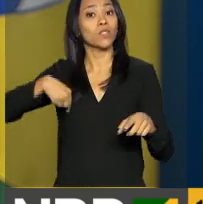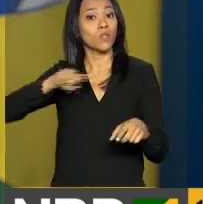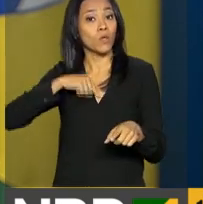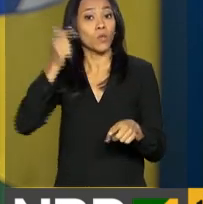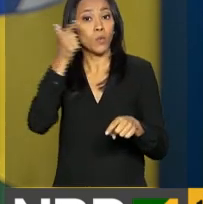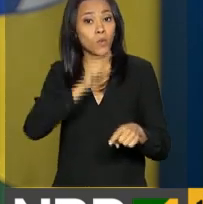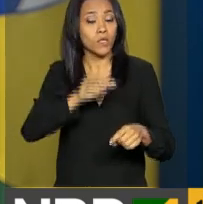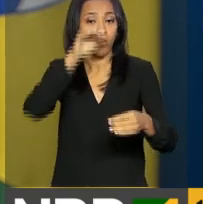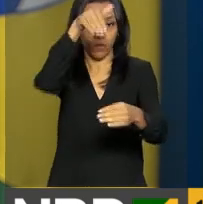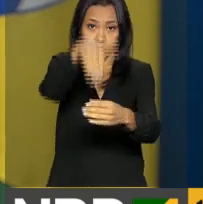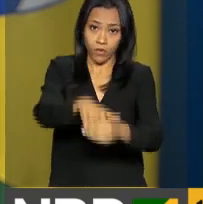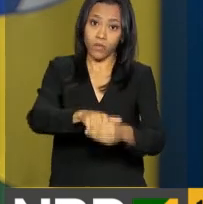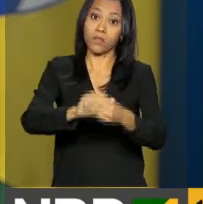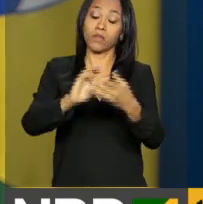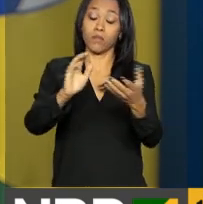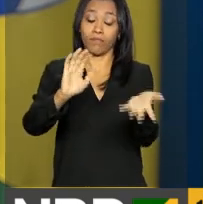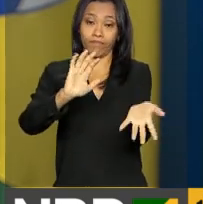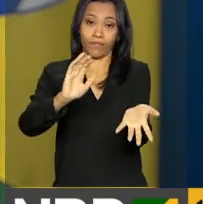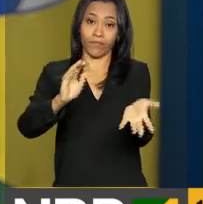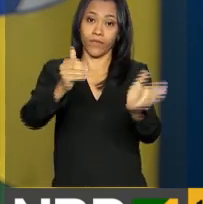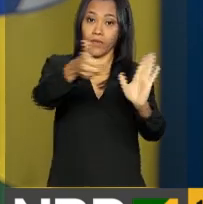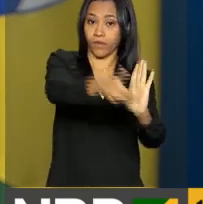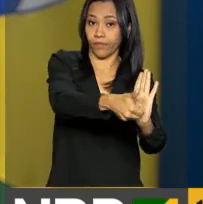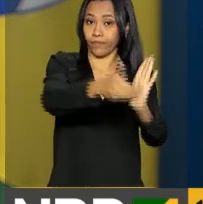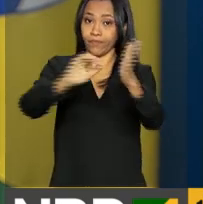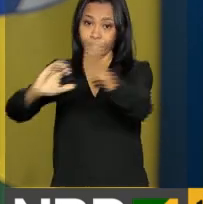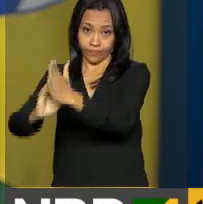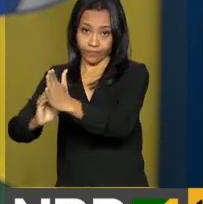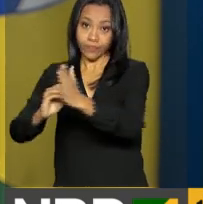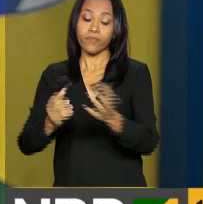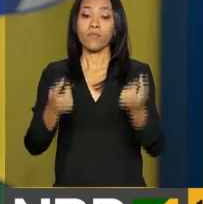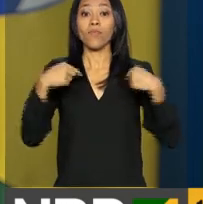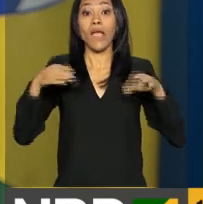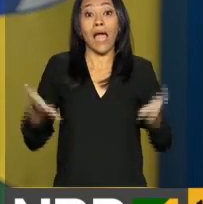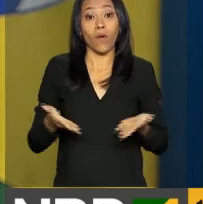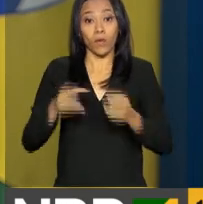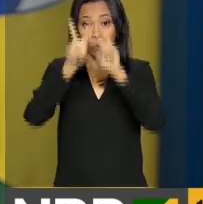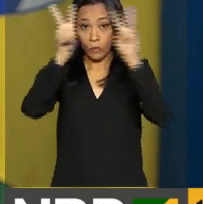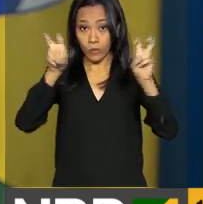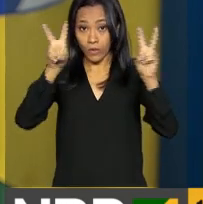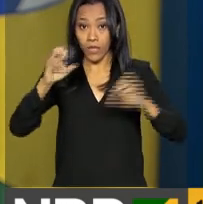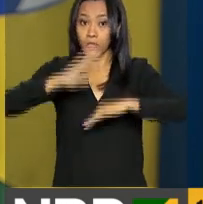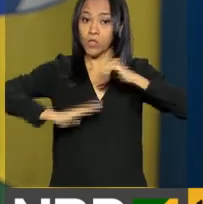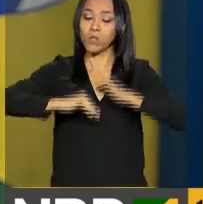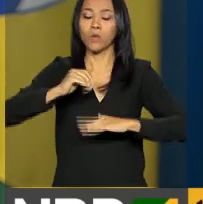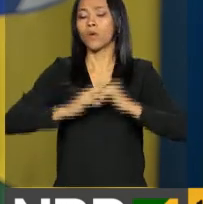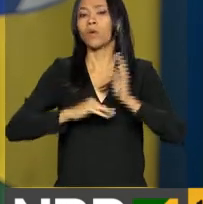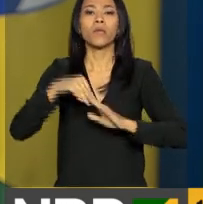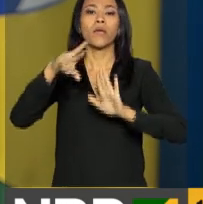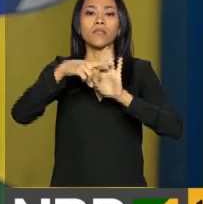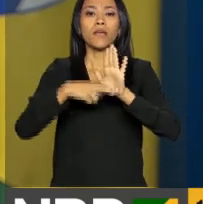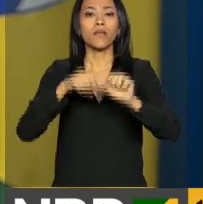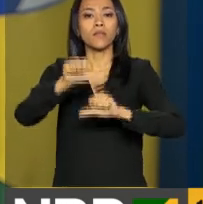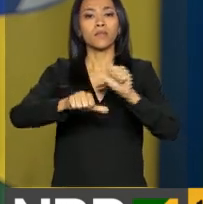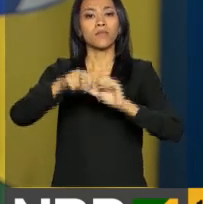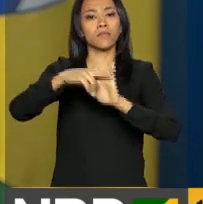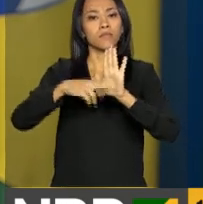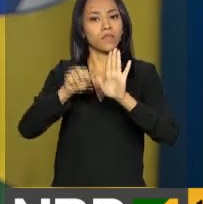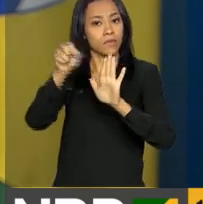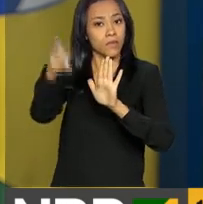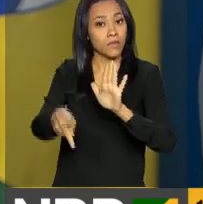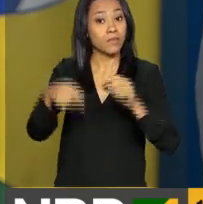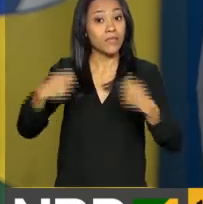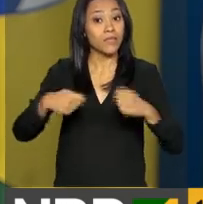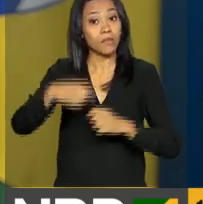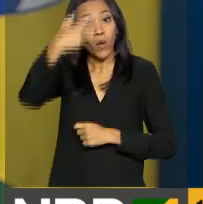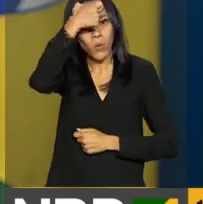Federal. Agora, no tópico Previdência, é preciso mobilizar a consciência nacional para que os